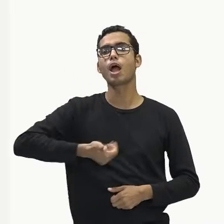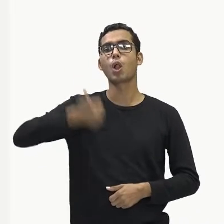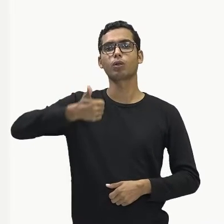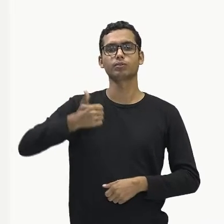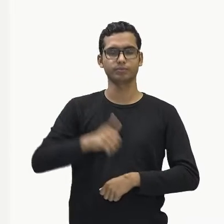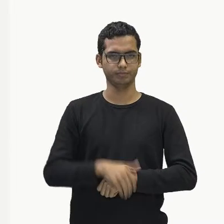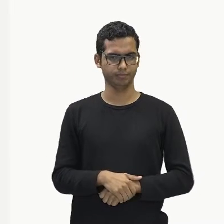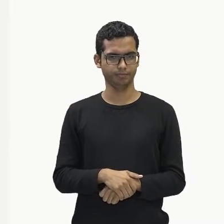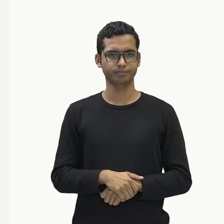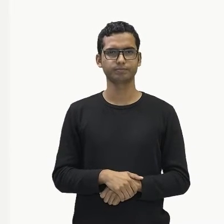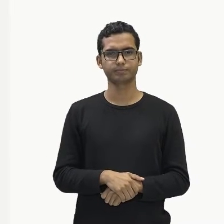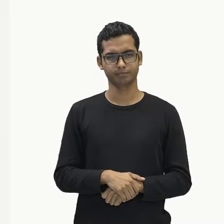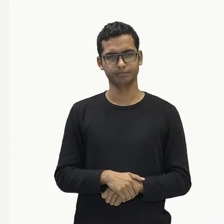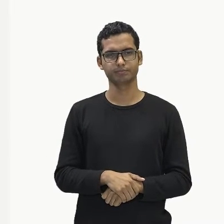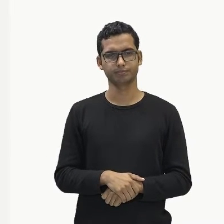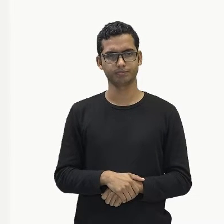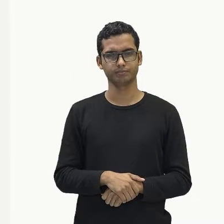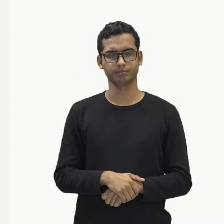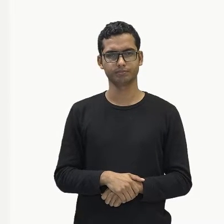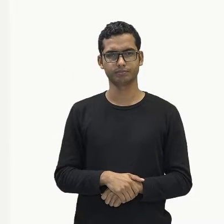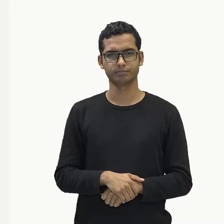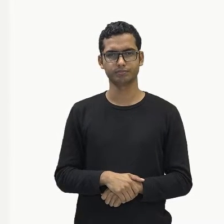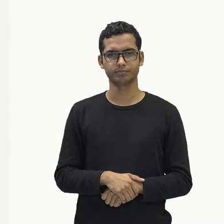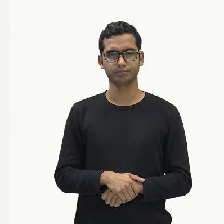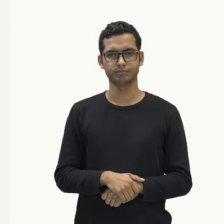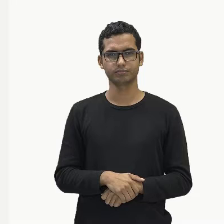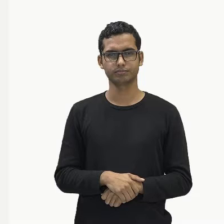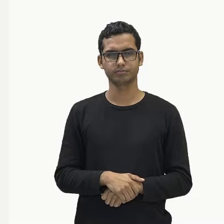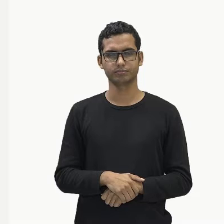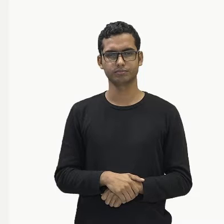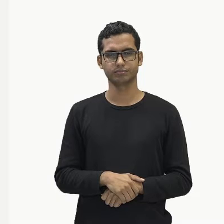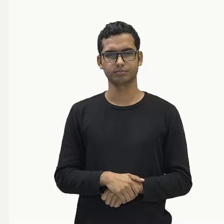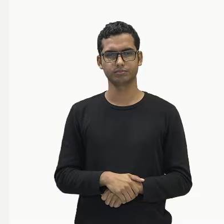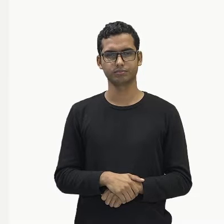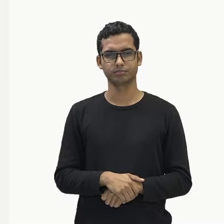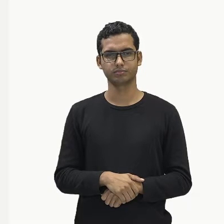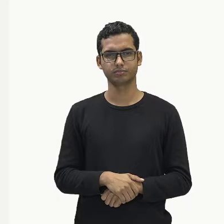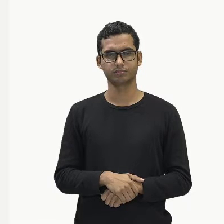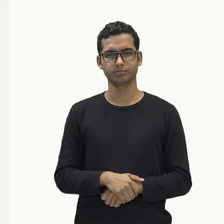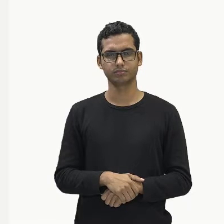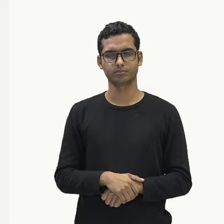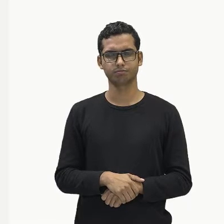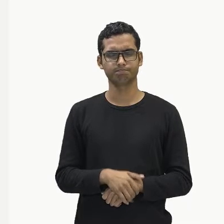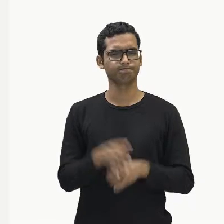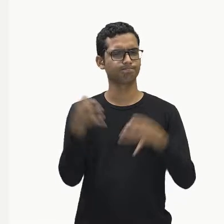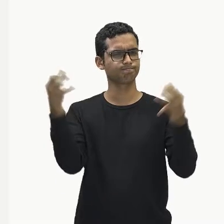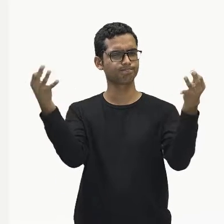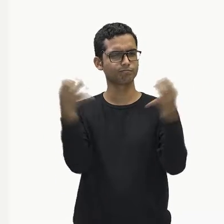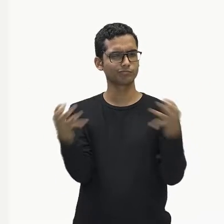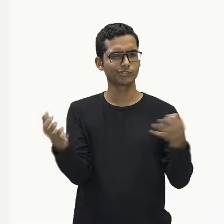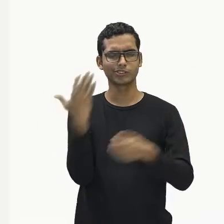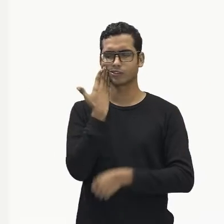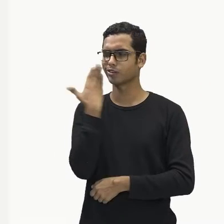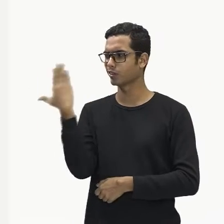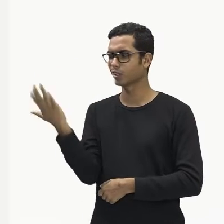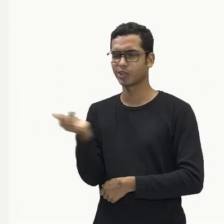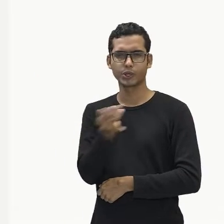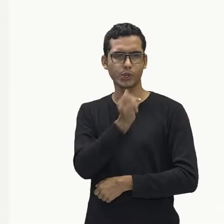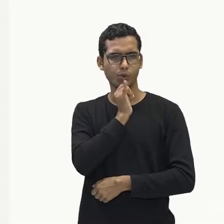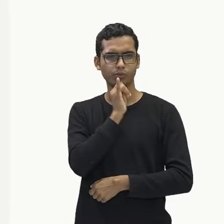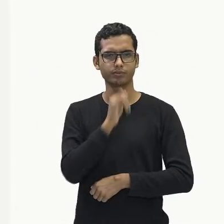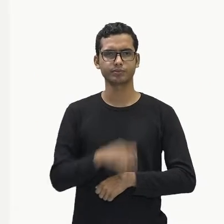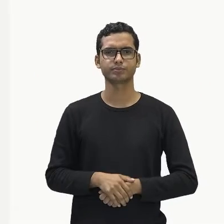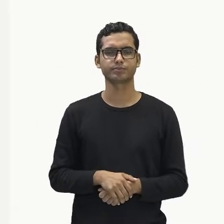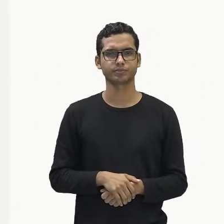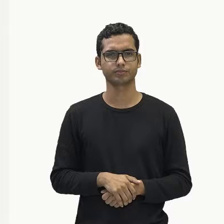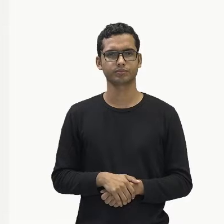é? Quais são esses elementos? Antes está aqui, beleza, perfeito, nós já temos um exemplo aqui. Então,